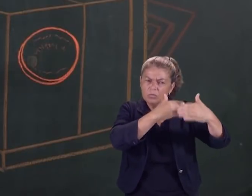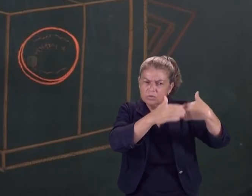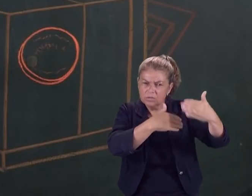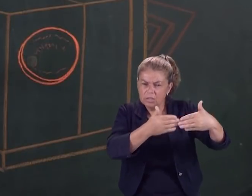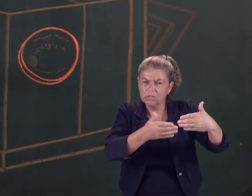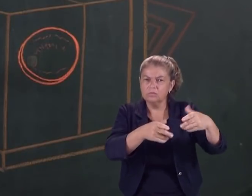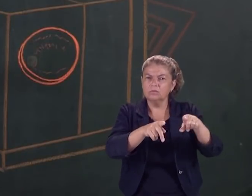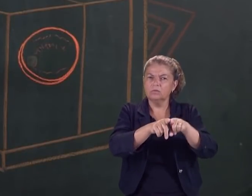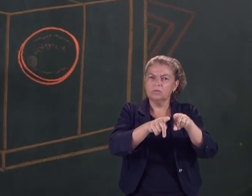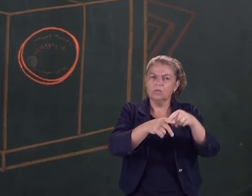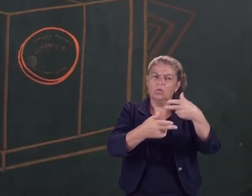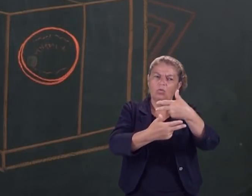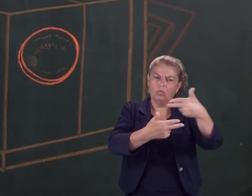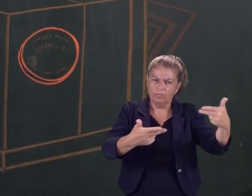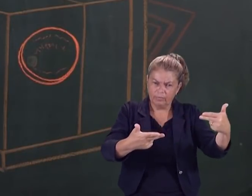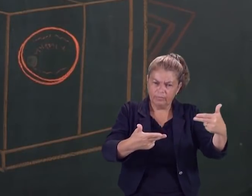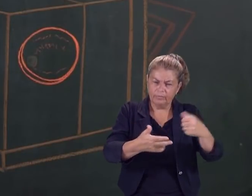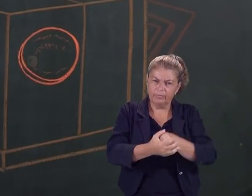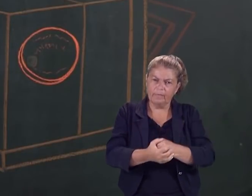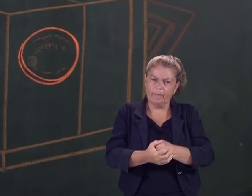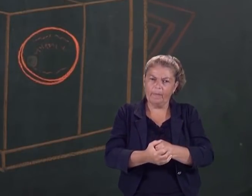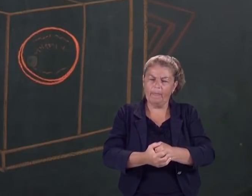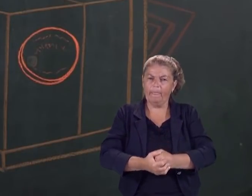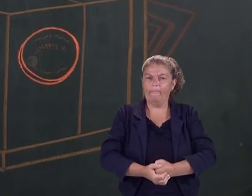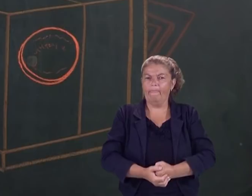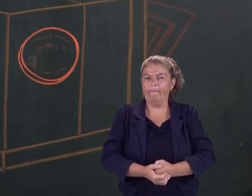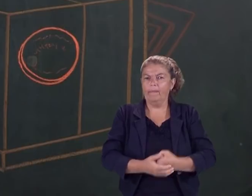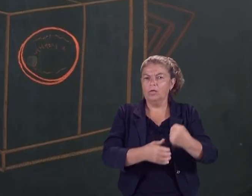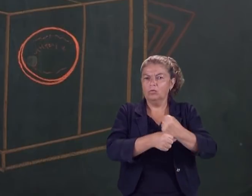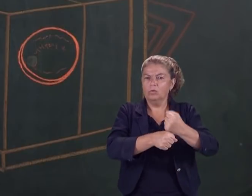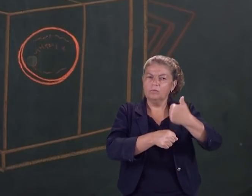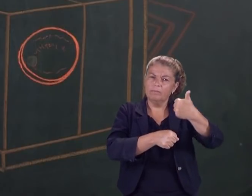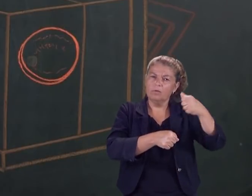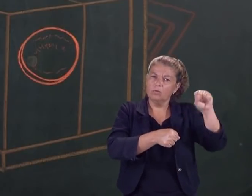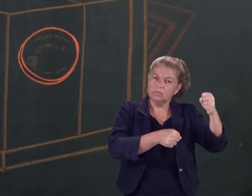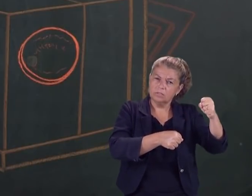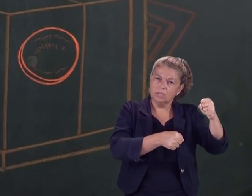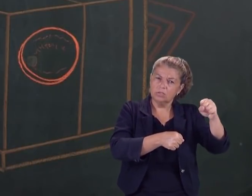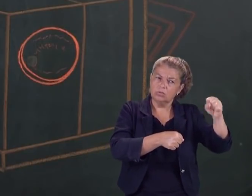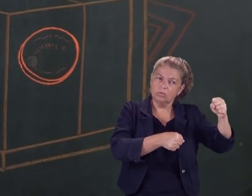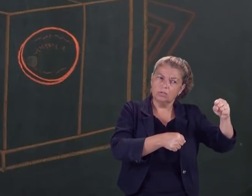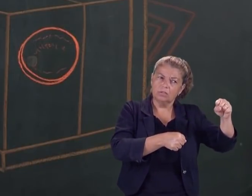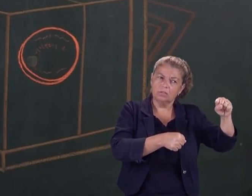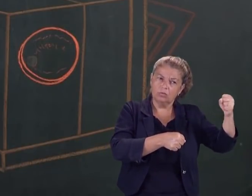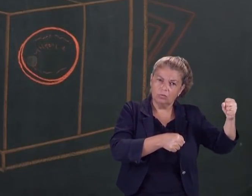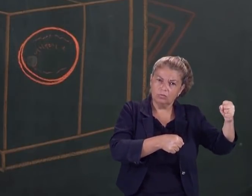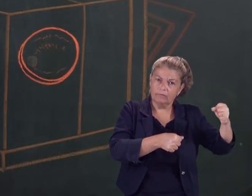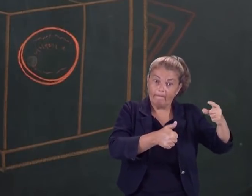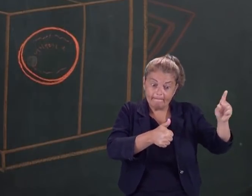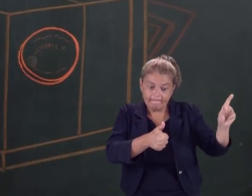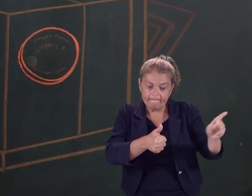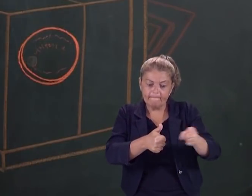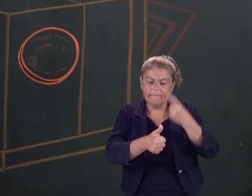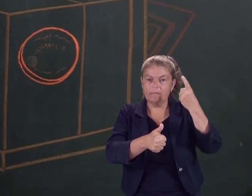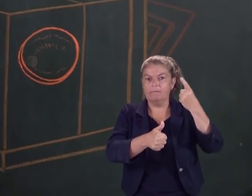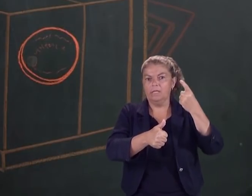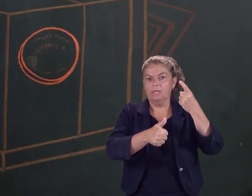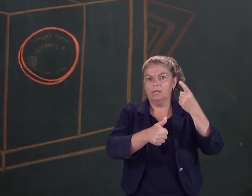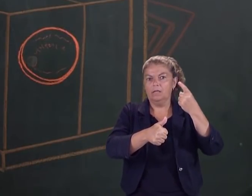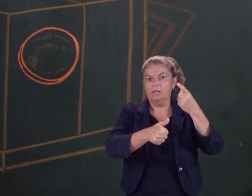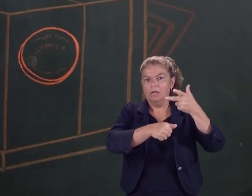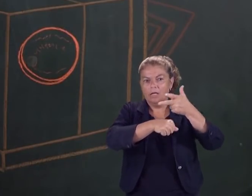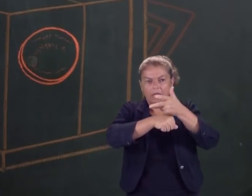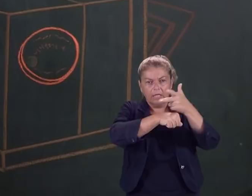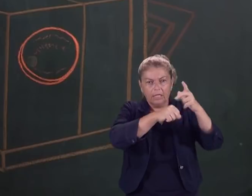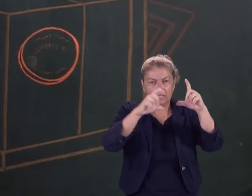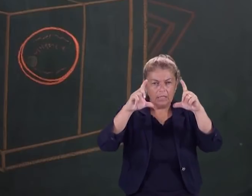mais prático também, ok? Muito bem. Em 1888, a Kodak lançou a primeira câmera